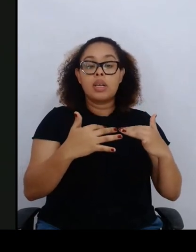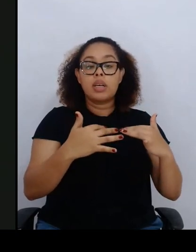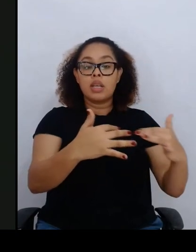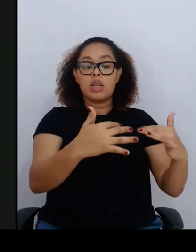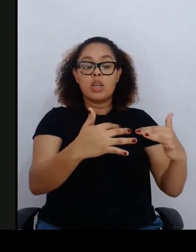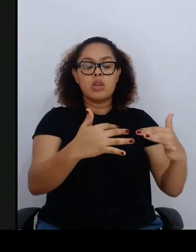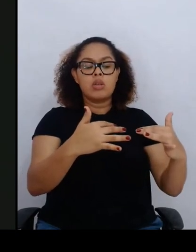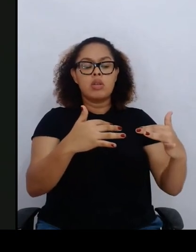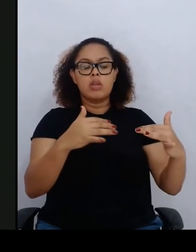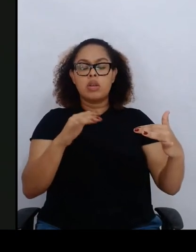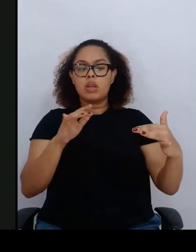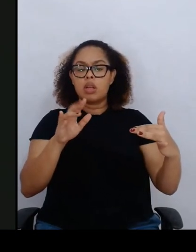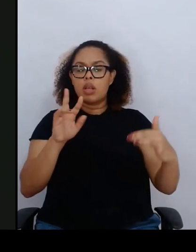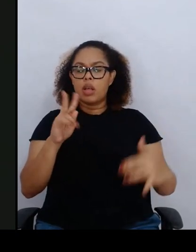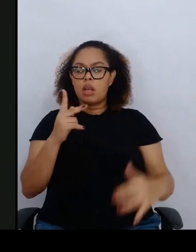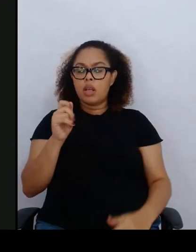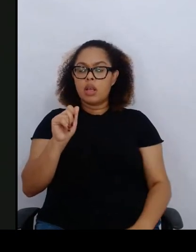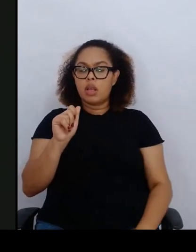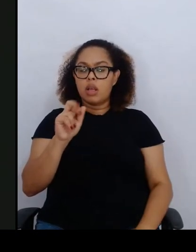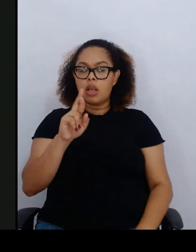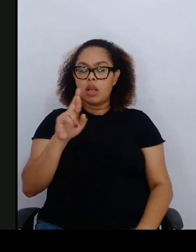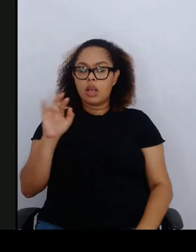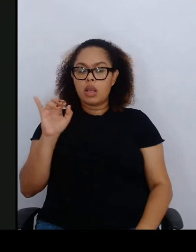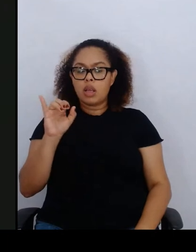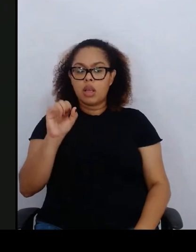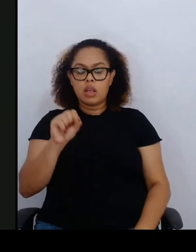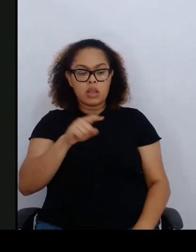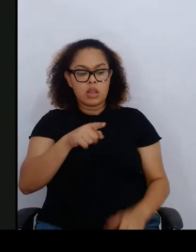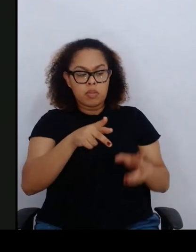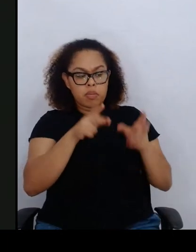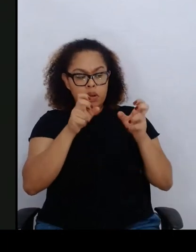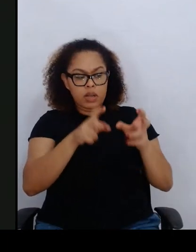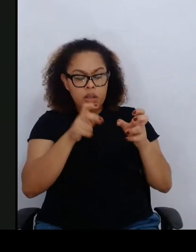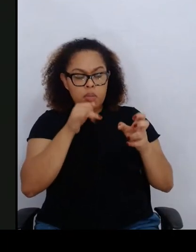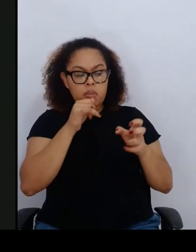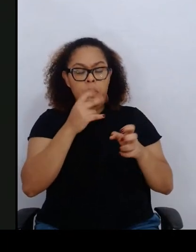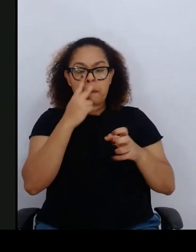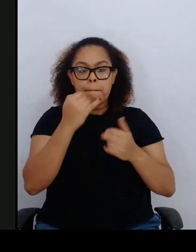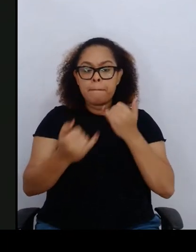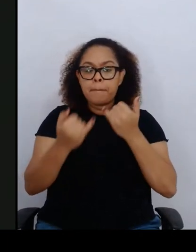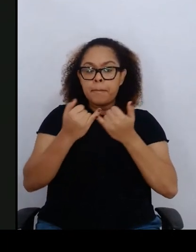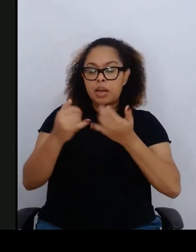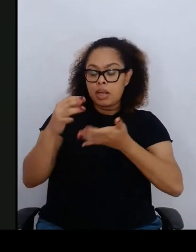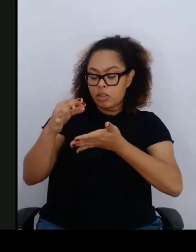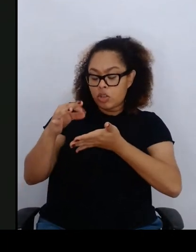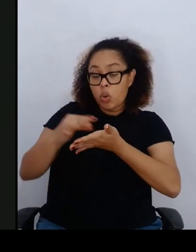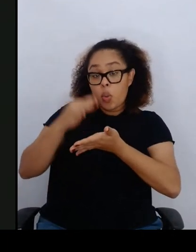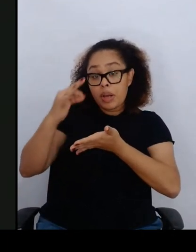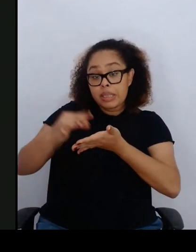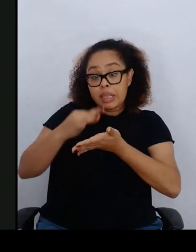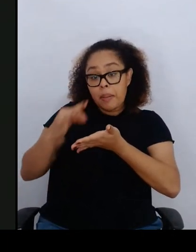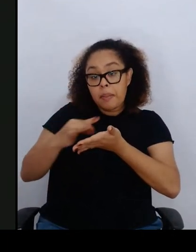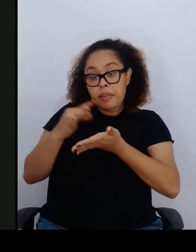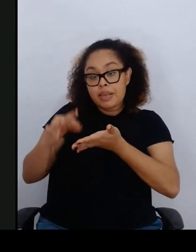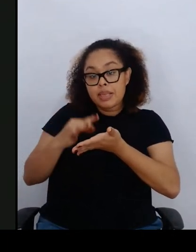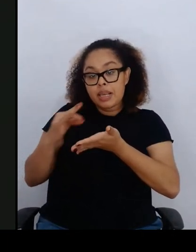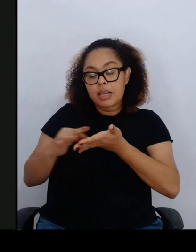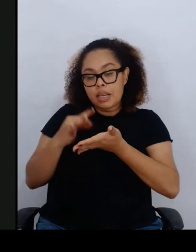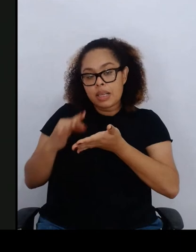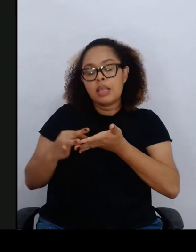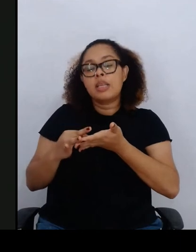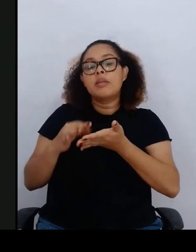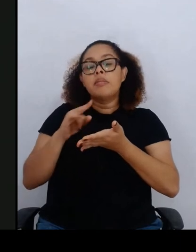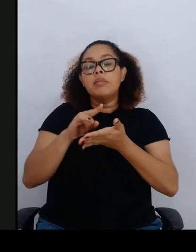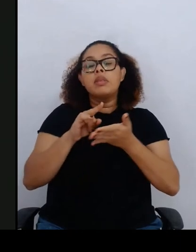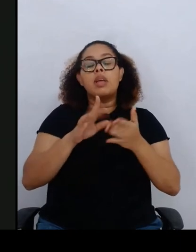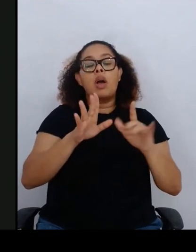Harrison como derivado inspirada na Tapeçaria de obsã bom são duas conotações a paisagem